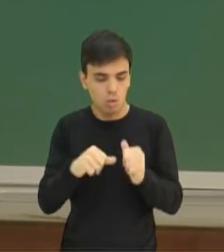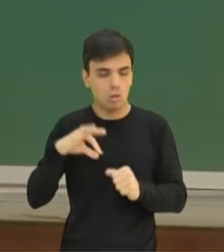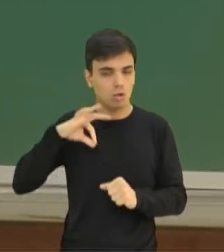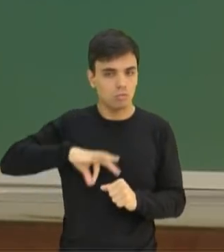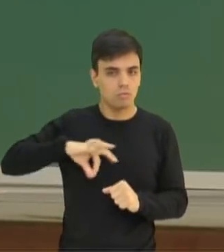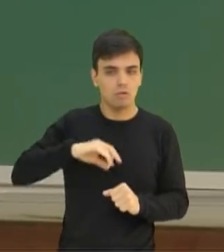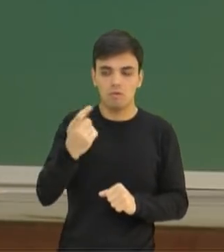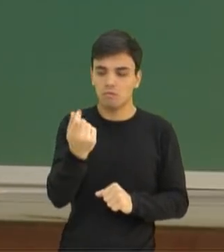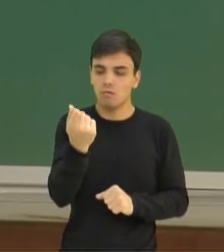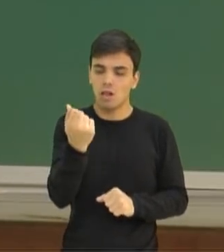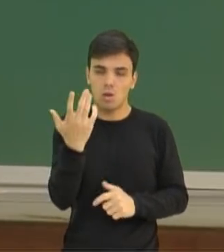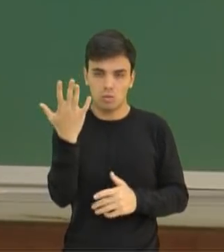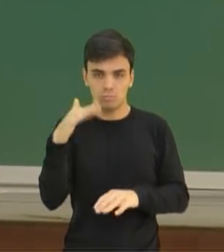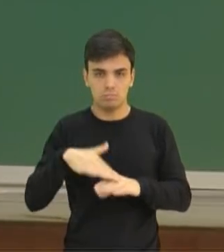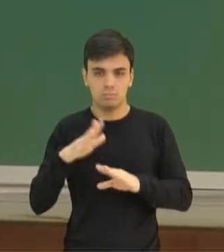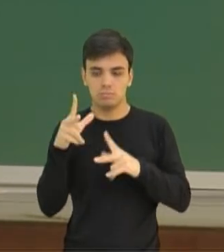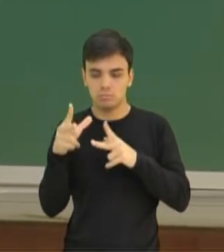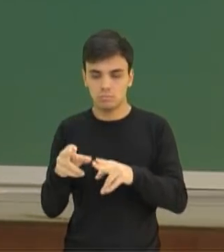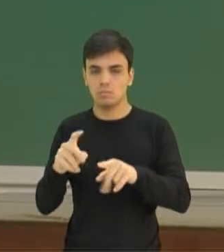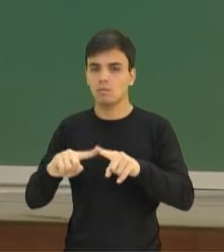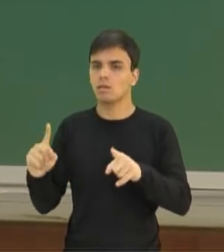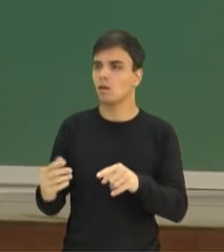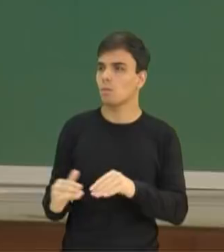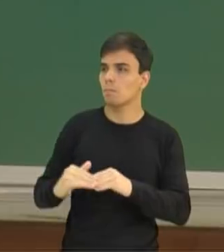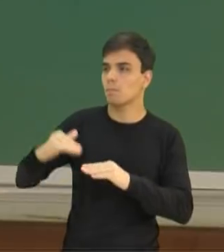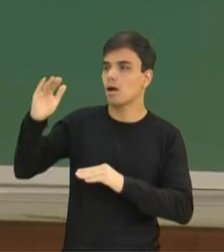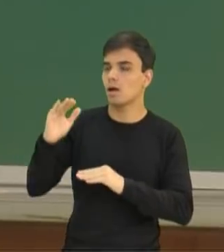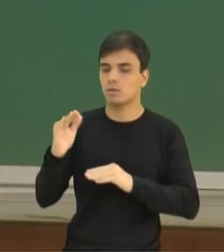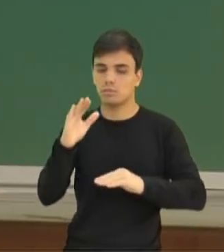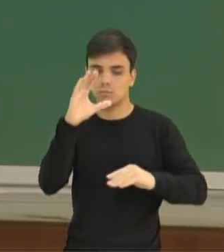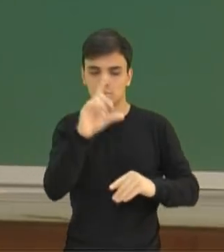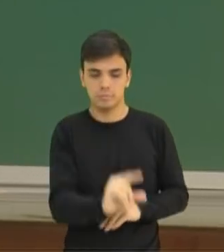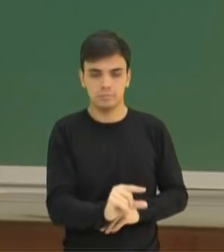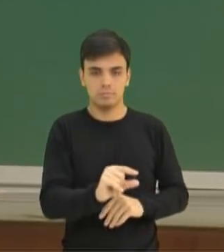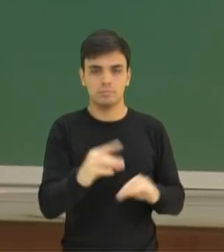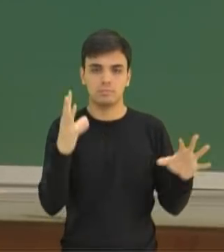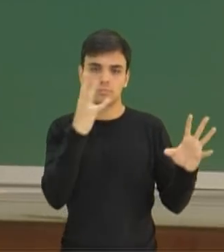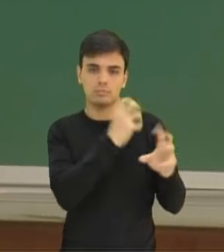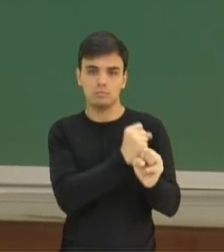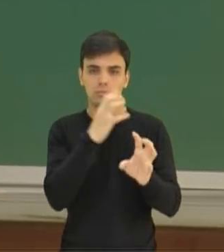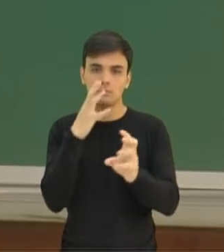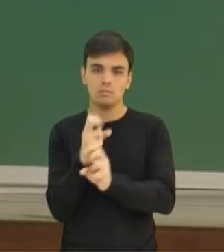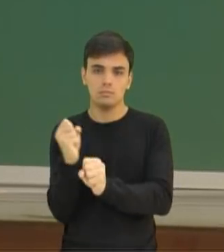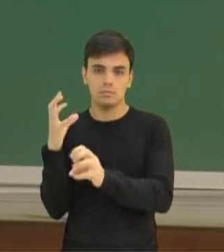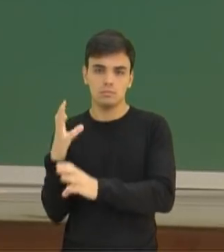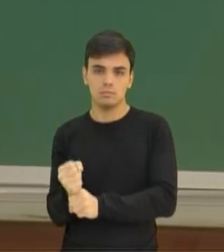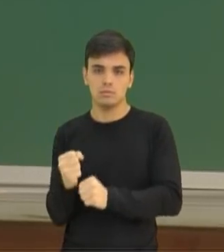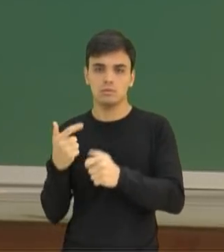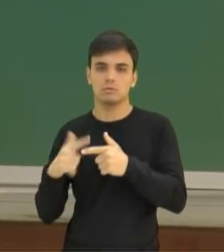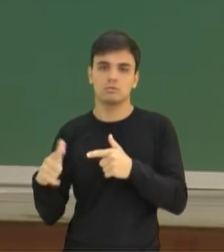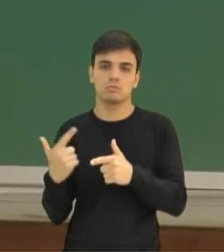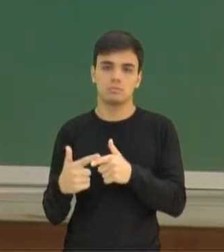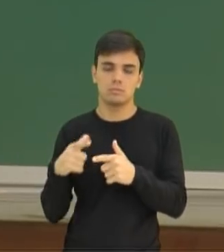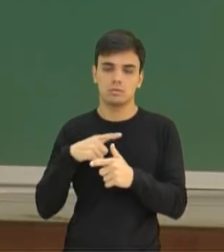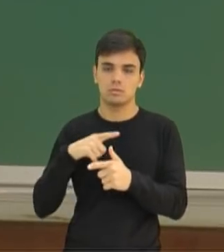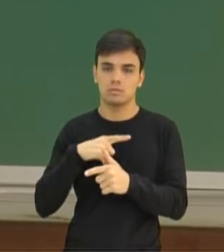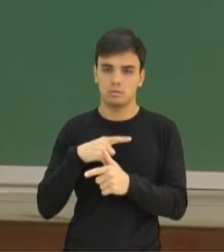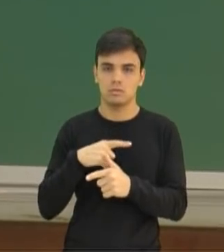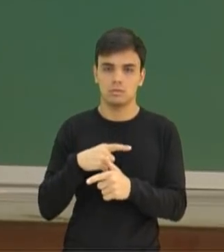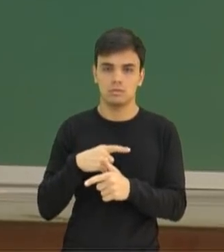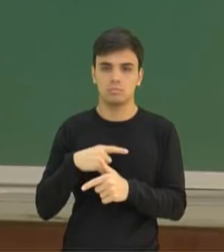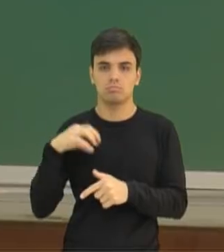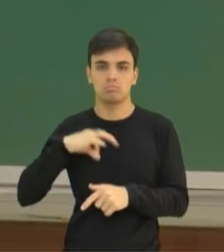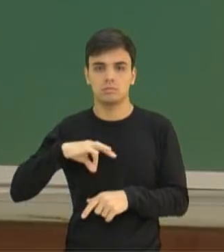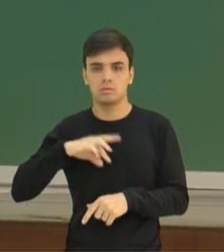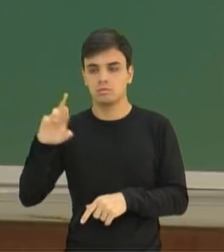valor. Tem gente que ganha muito mais, tem outros que ganham muito menos, somando e dividindo a gente vai ter uma média que a gente chama ali de renda per